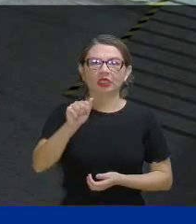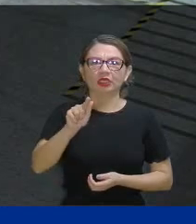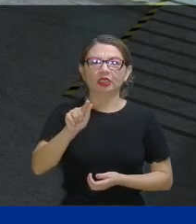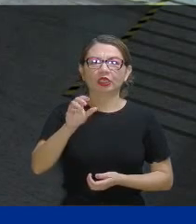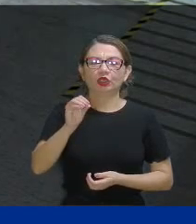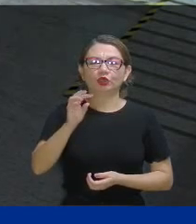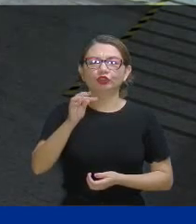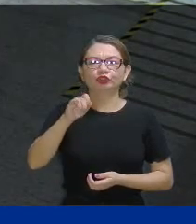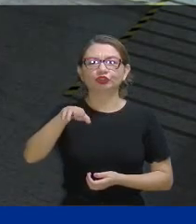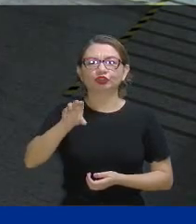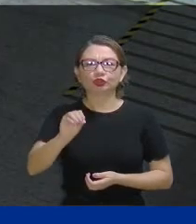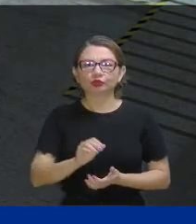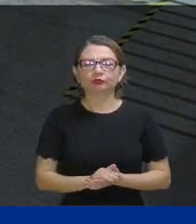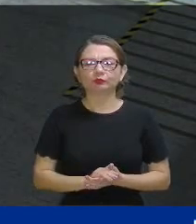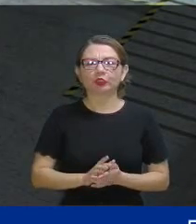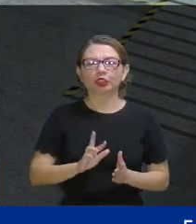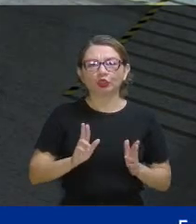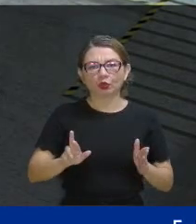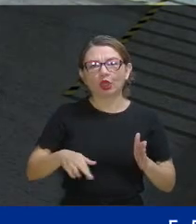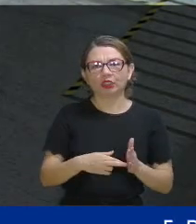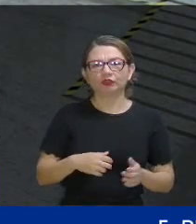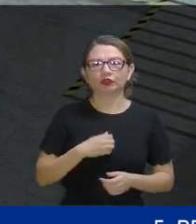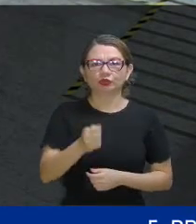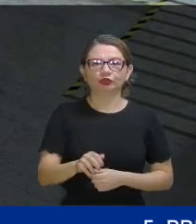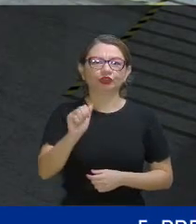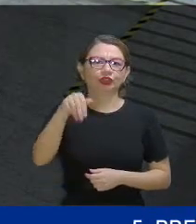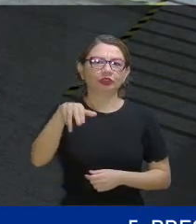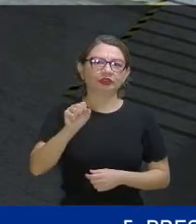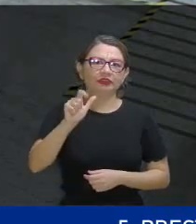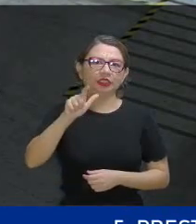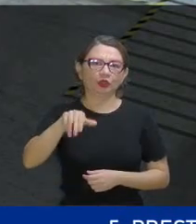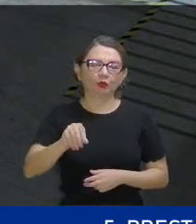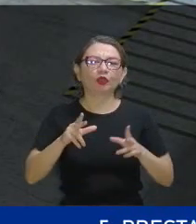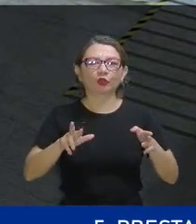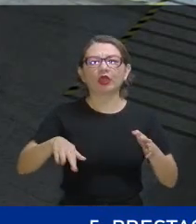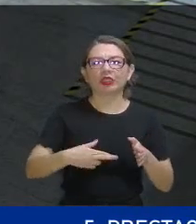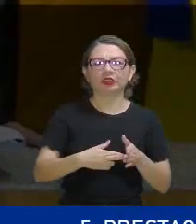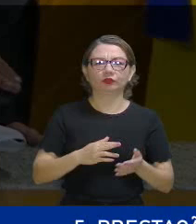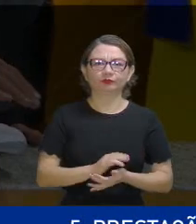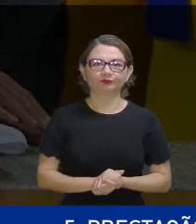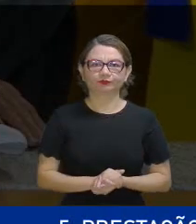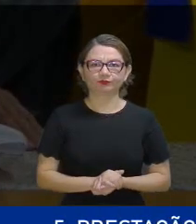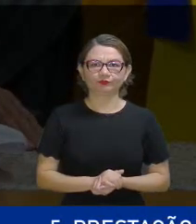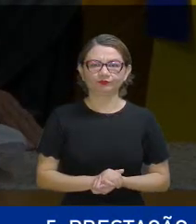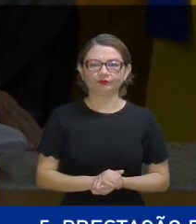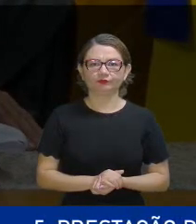Agostinho Silvério Acompanho. e juiz Anselmo Gonçalves. Também acompanho a relatora.